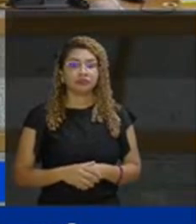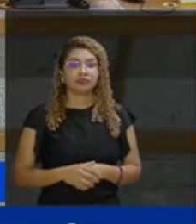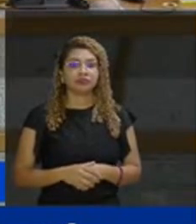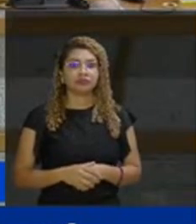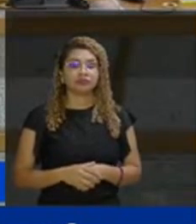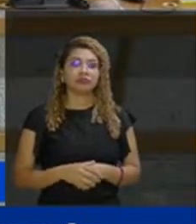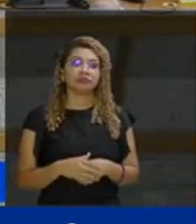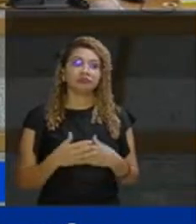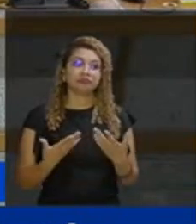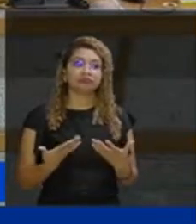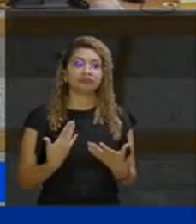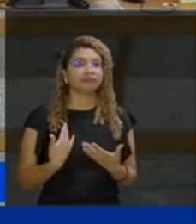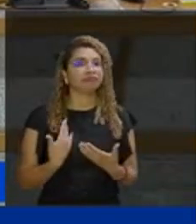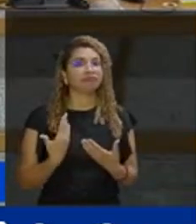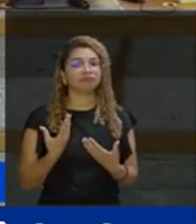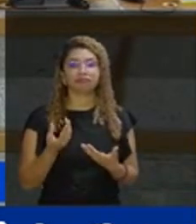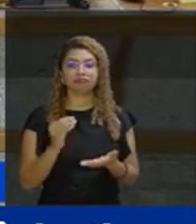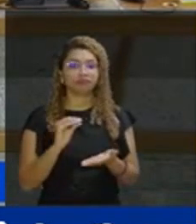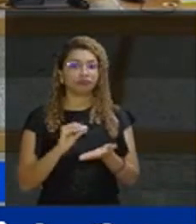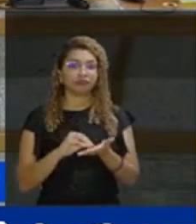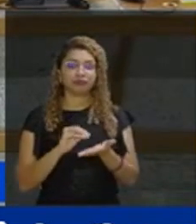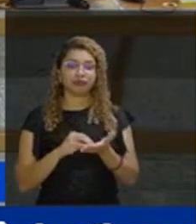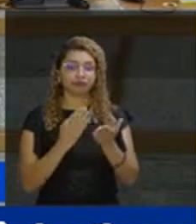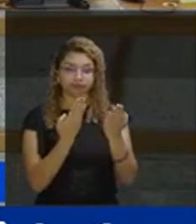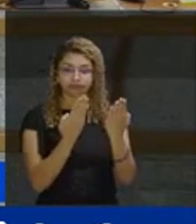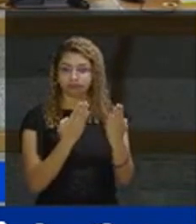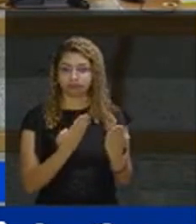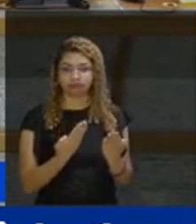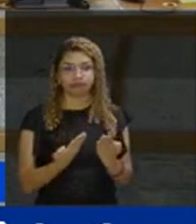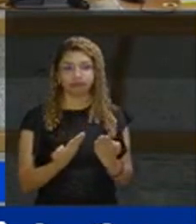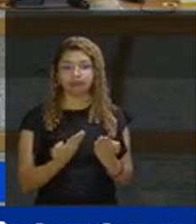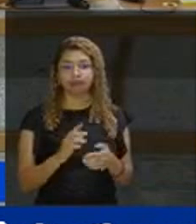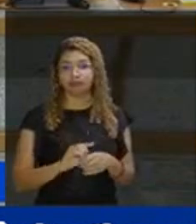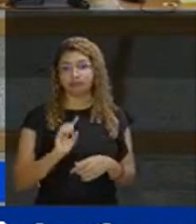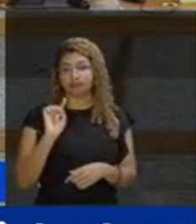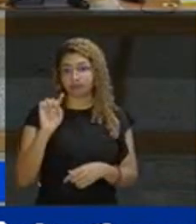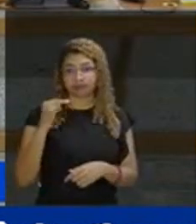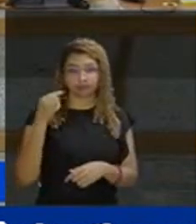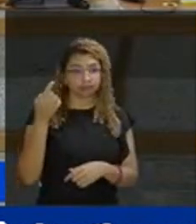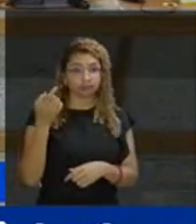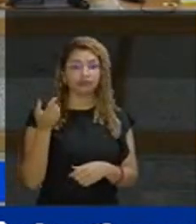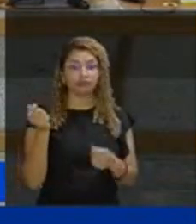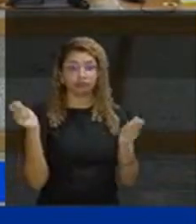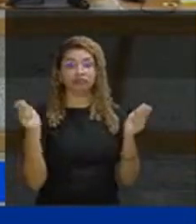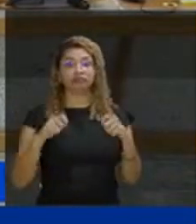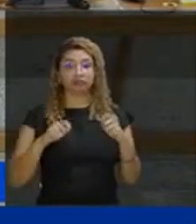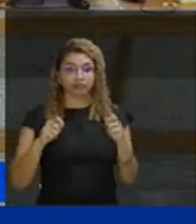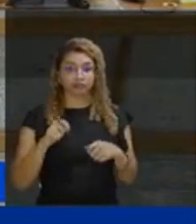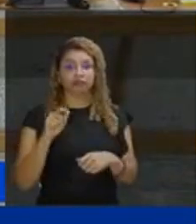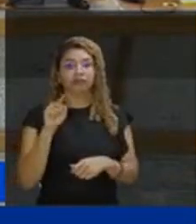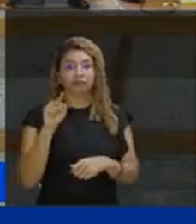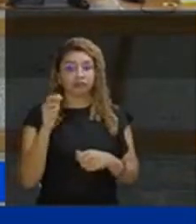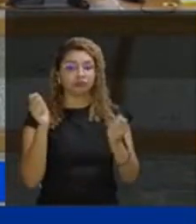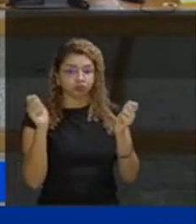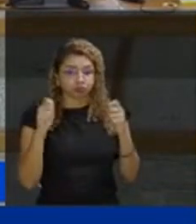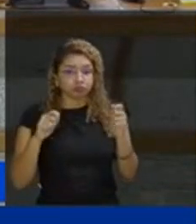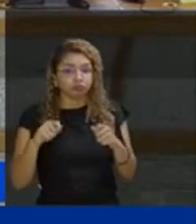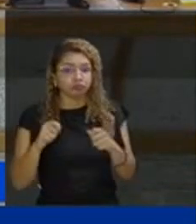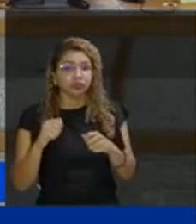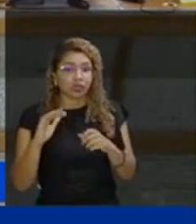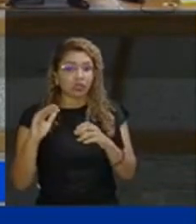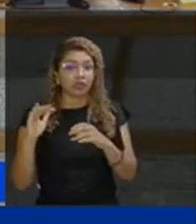Excelência não tem como apreciar, nós apreciaremos na primeira oportunidade. Quando Vossa Excelência estiver com tudo ok,